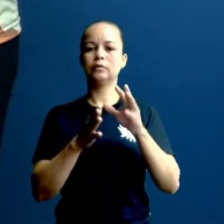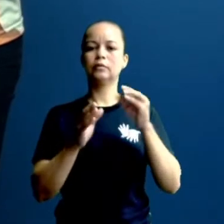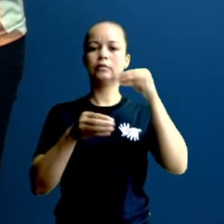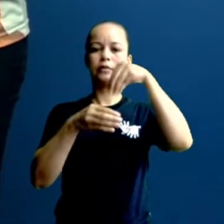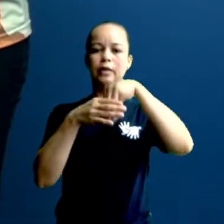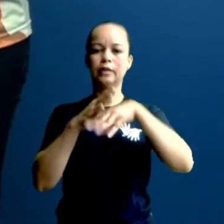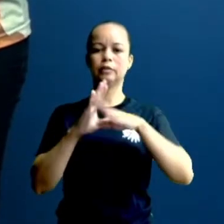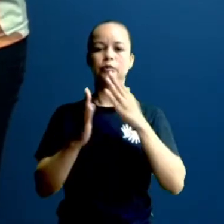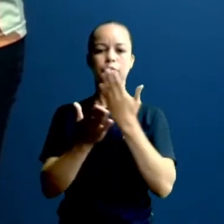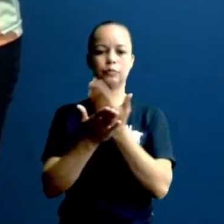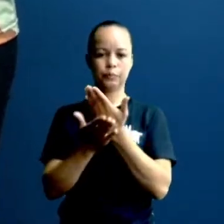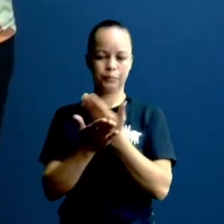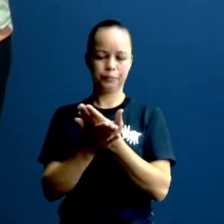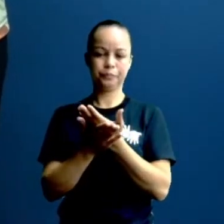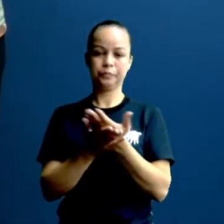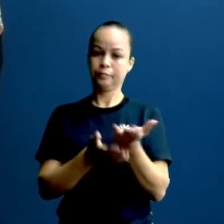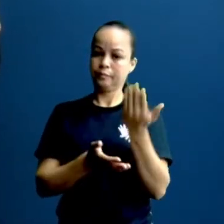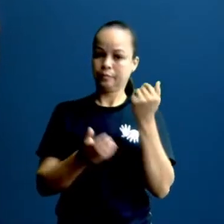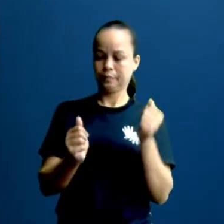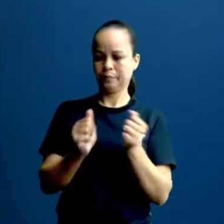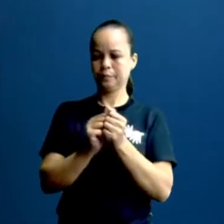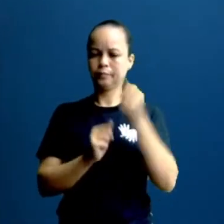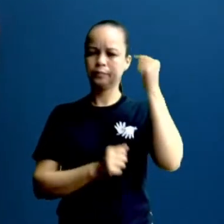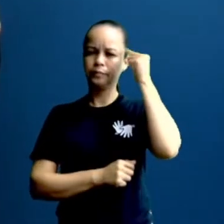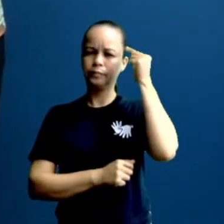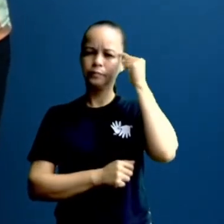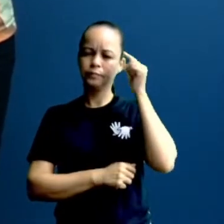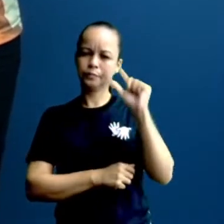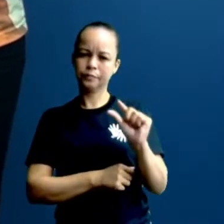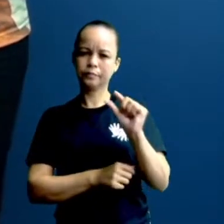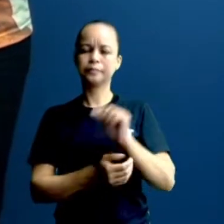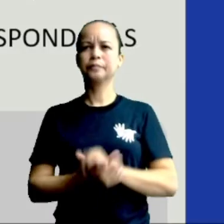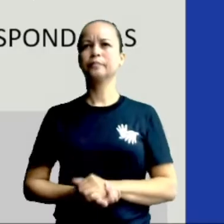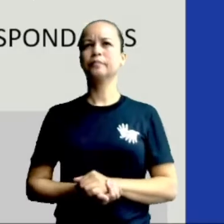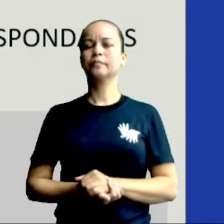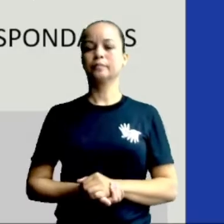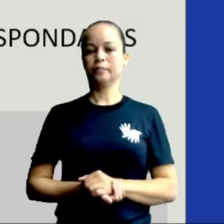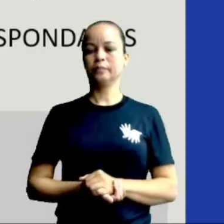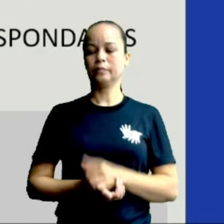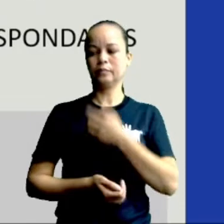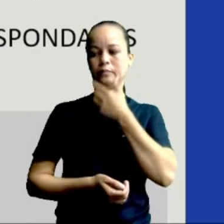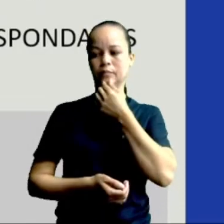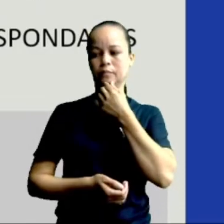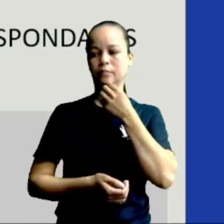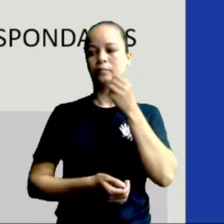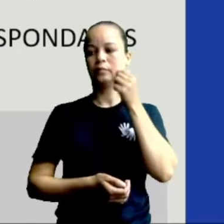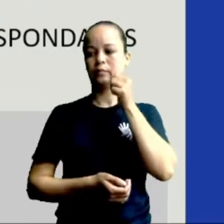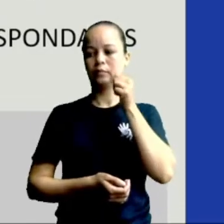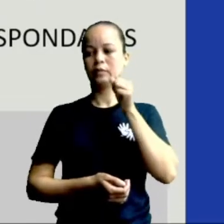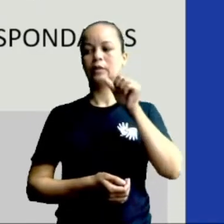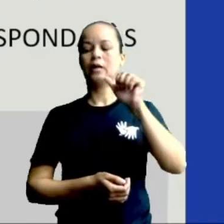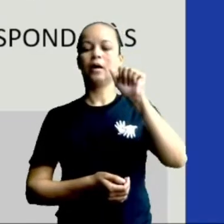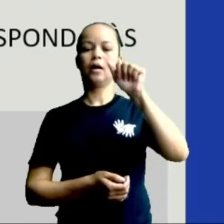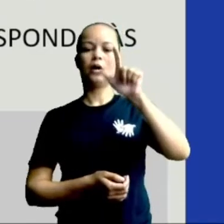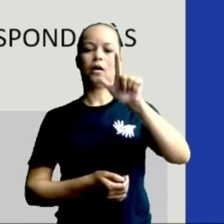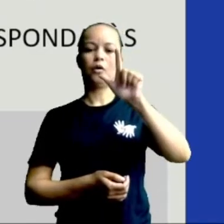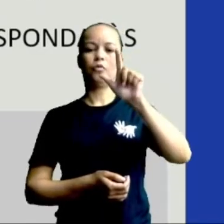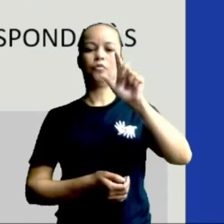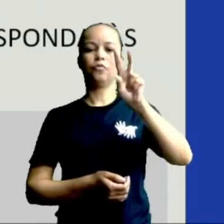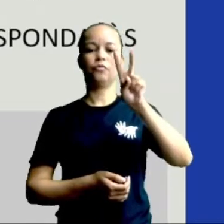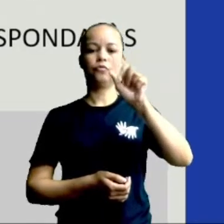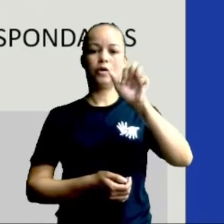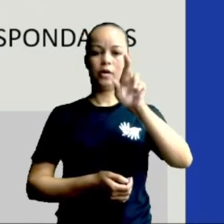aula. Então, vem comigo, vamos pensar aí um pouco. Álvaro e Leila estão brincando com o jogo